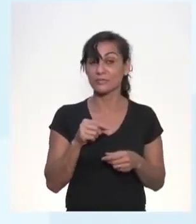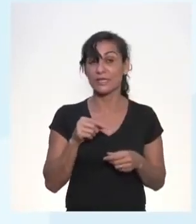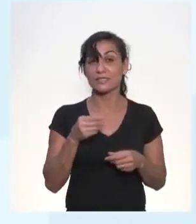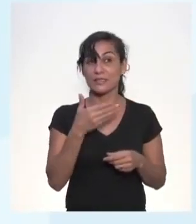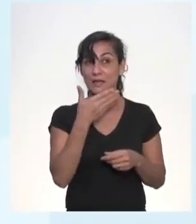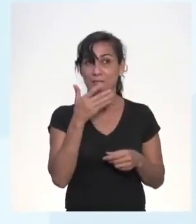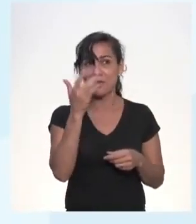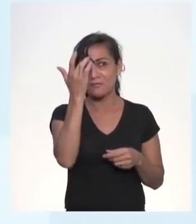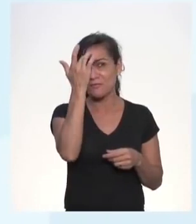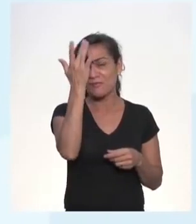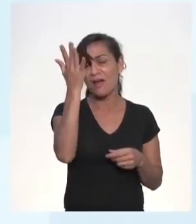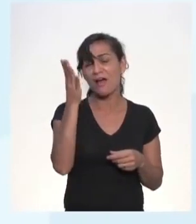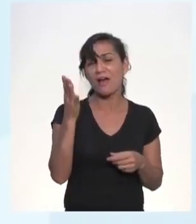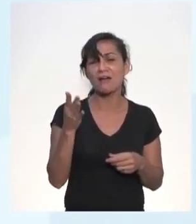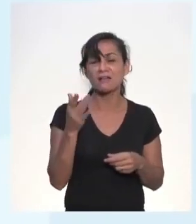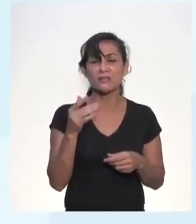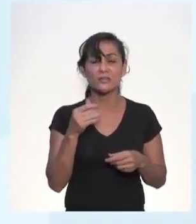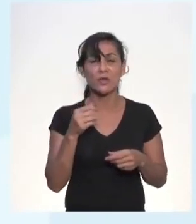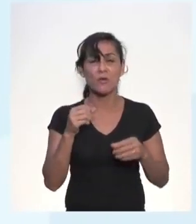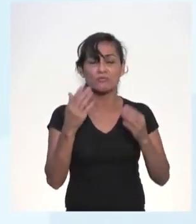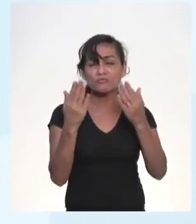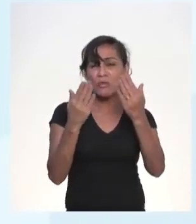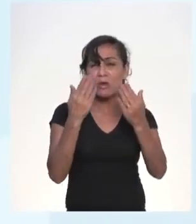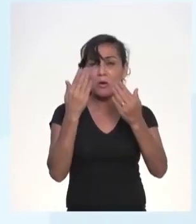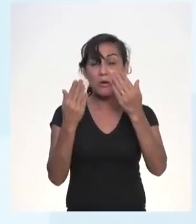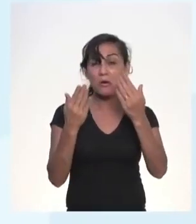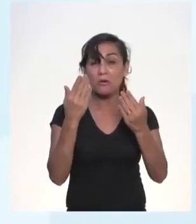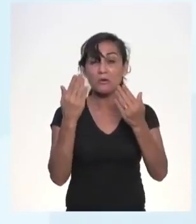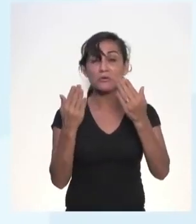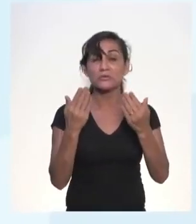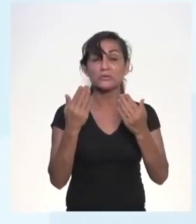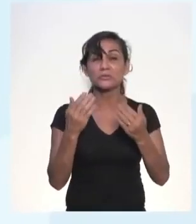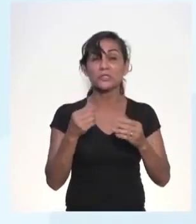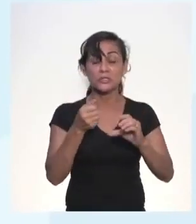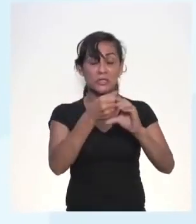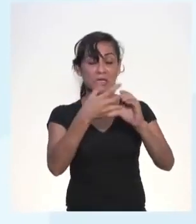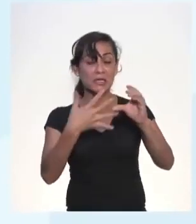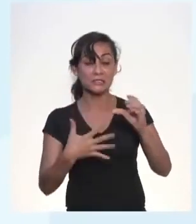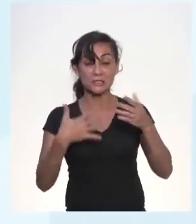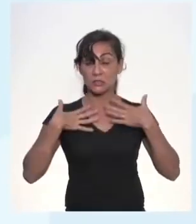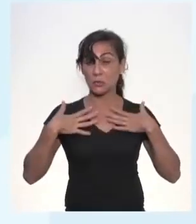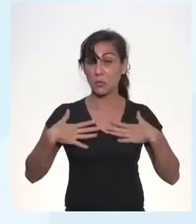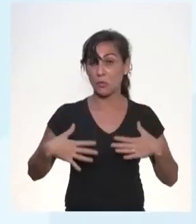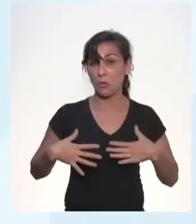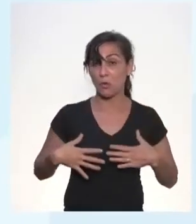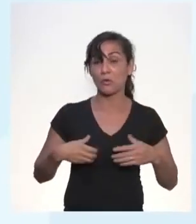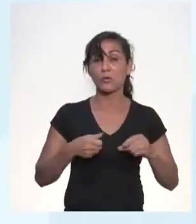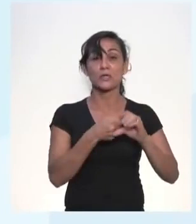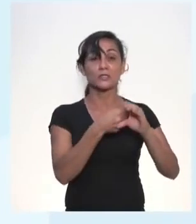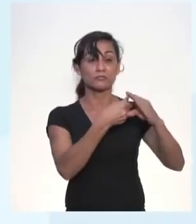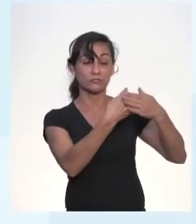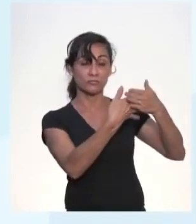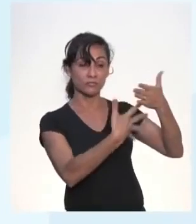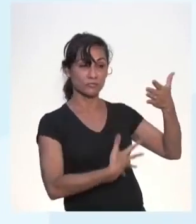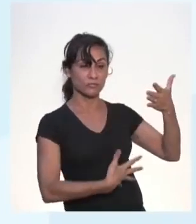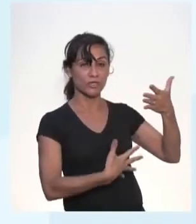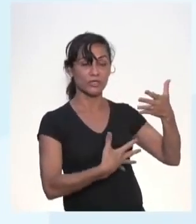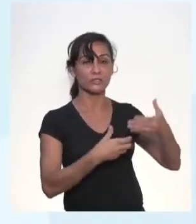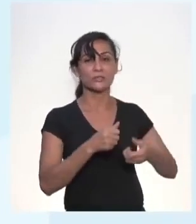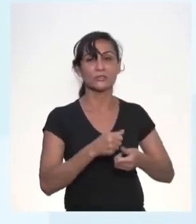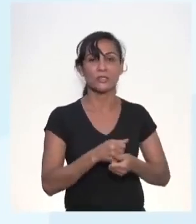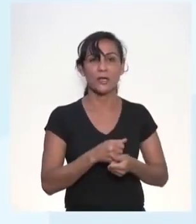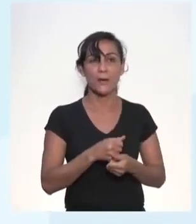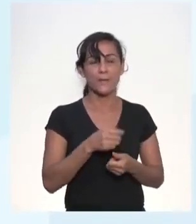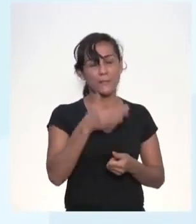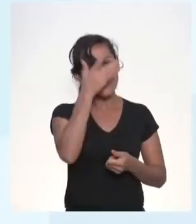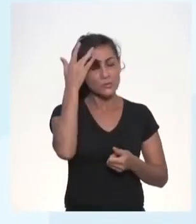hein? Característica que seja psicológica, que não tenha a ver com característica física. O pessoal tá